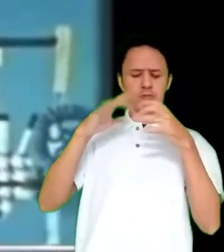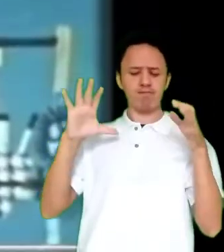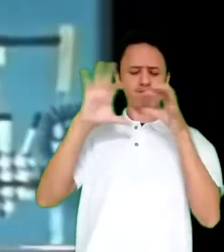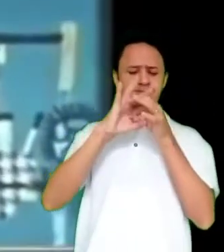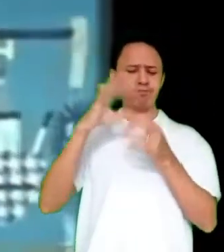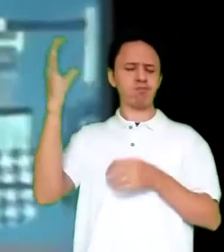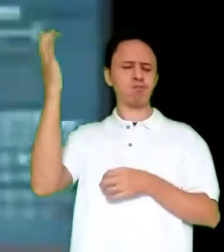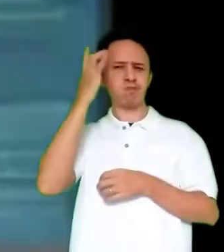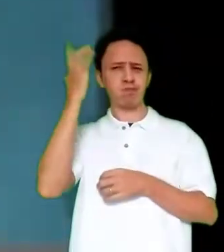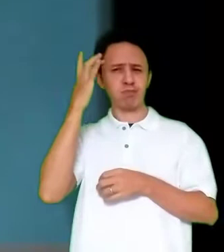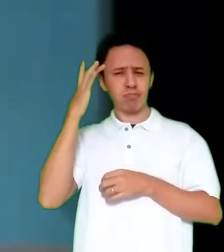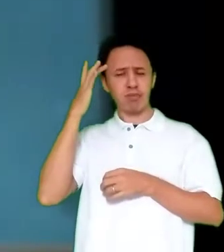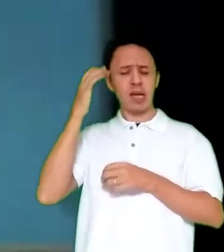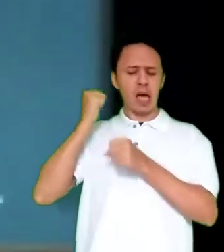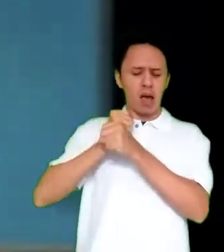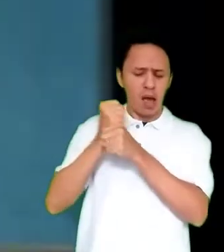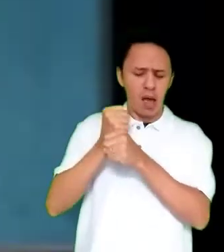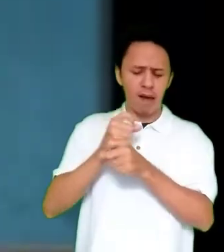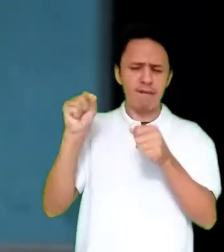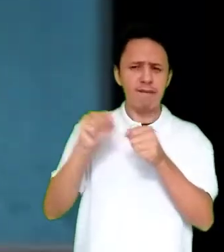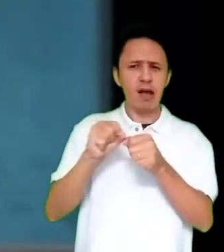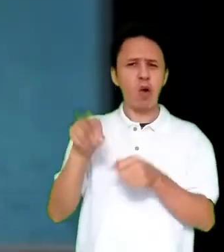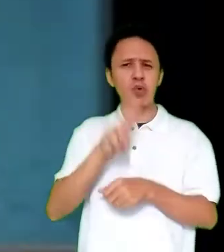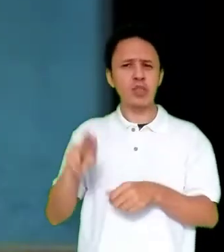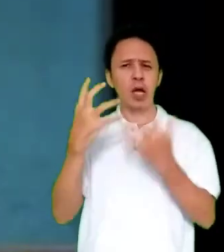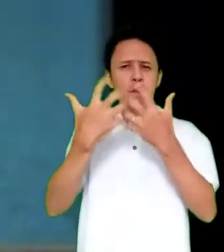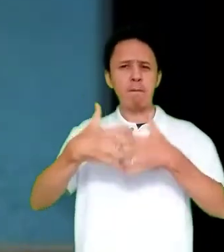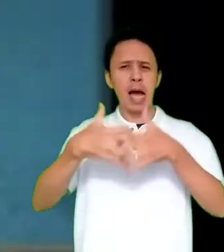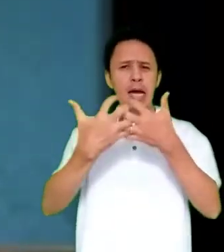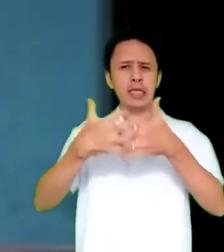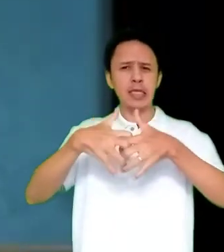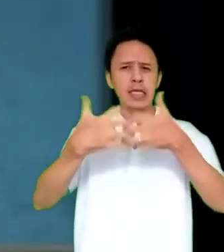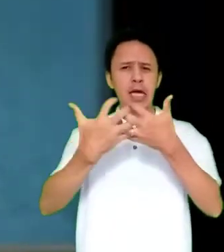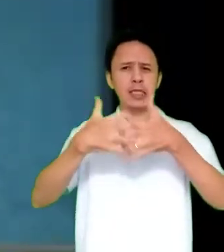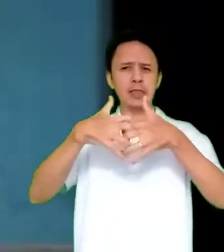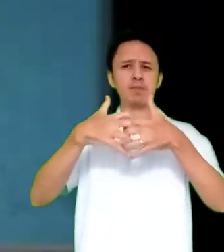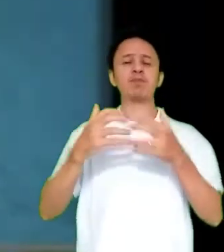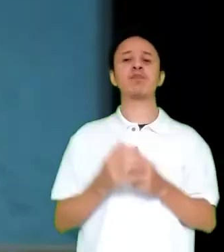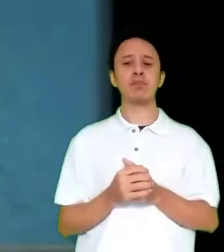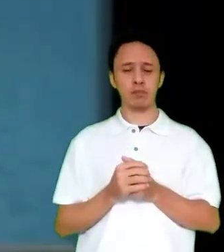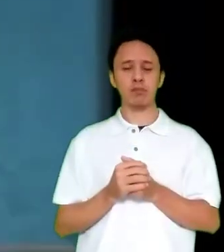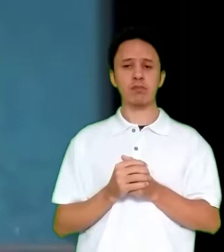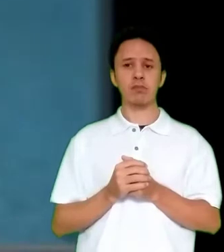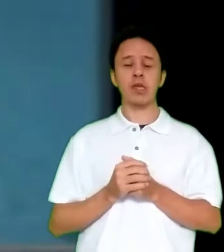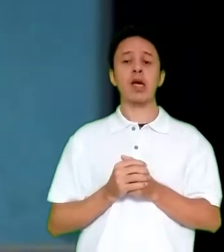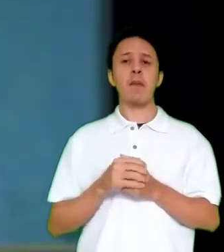e o seu cérebro a habilidade. Séculos e séculos de fabricação e de utilização de máquinas. No